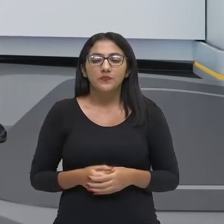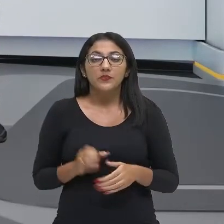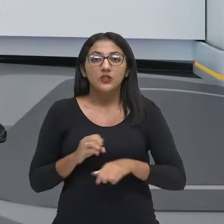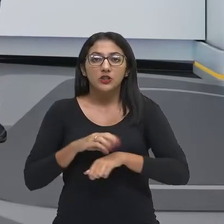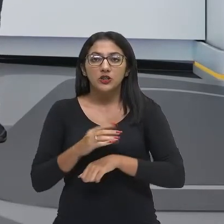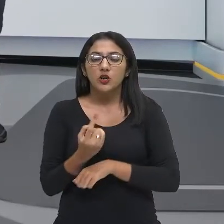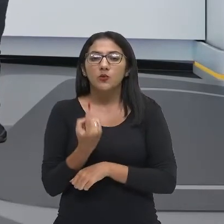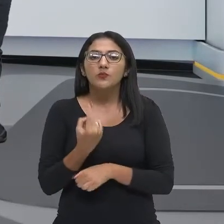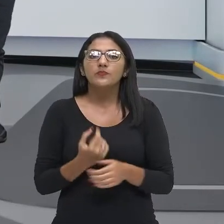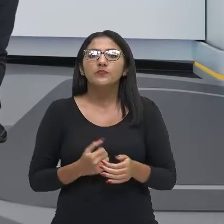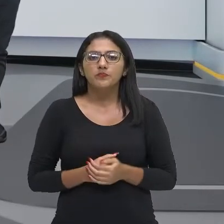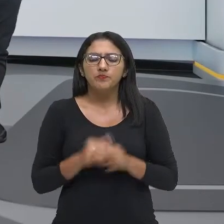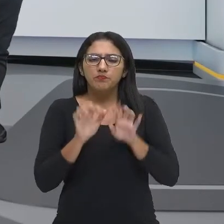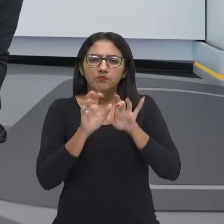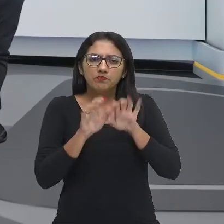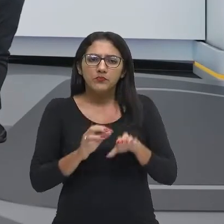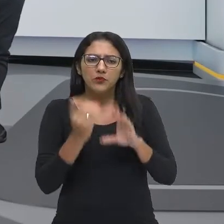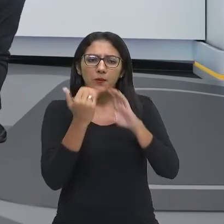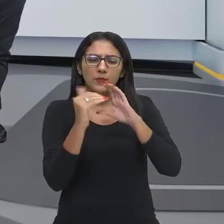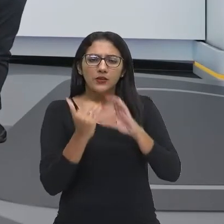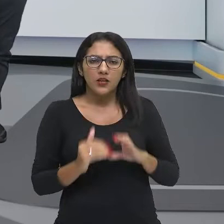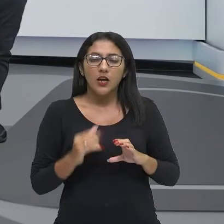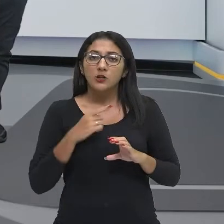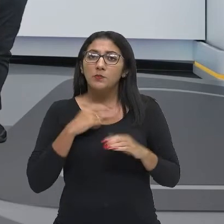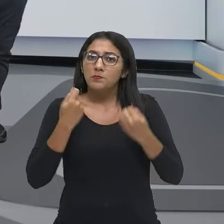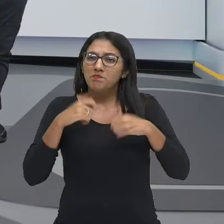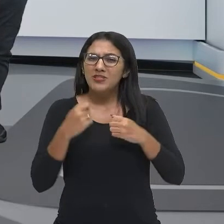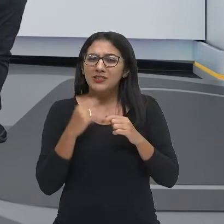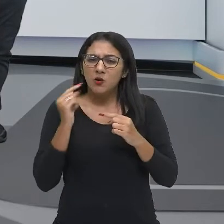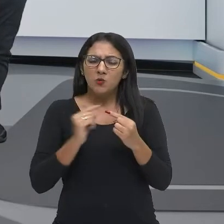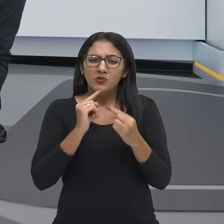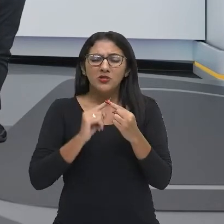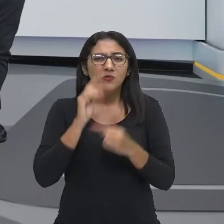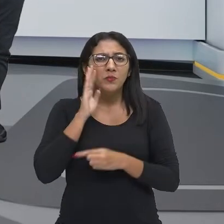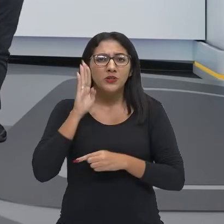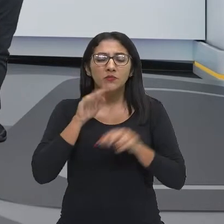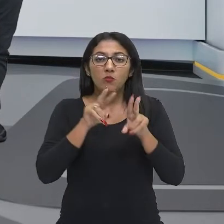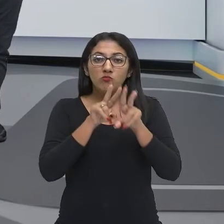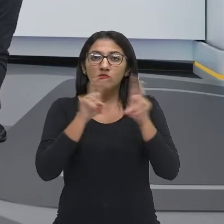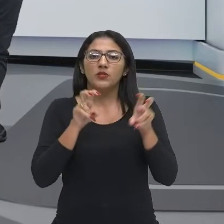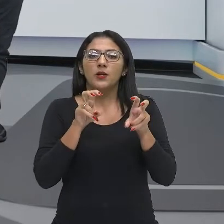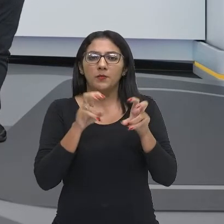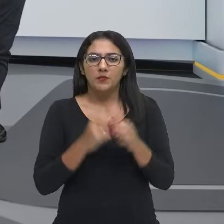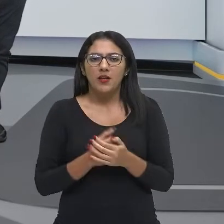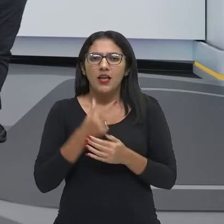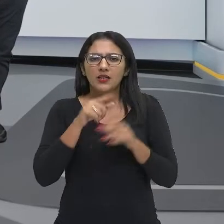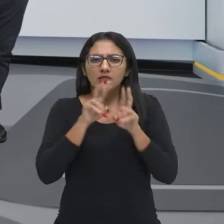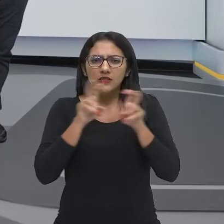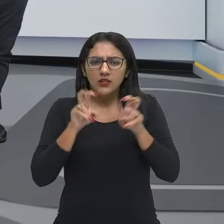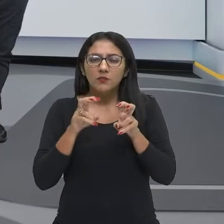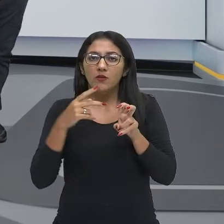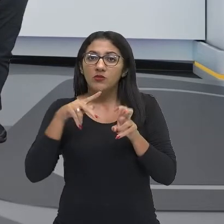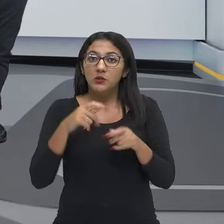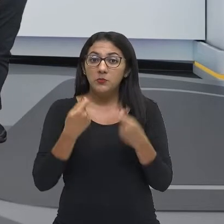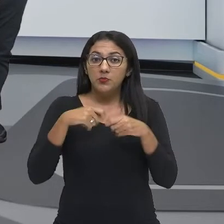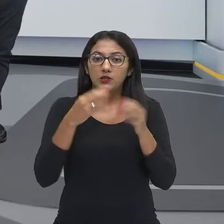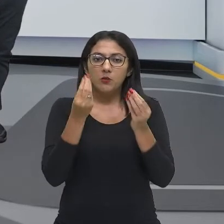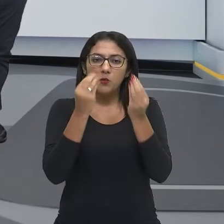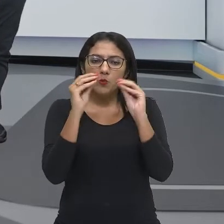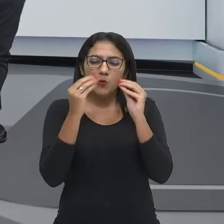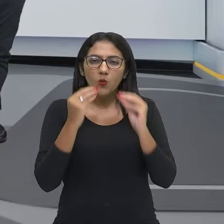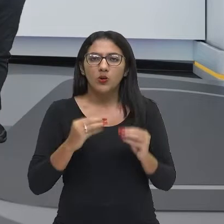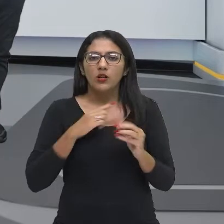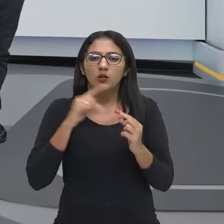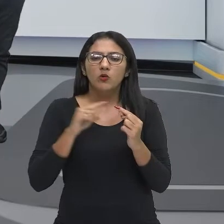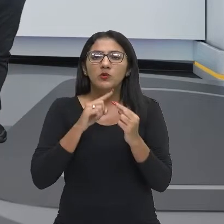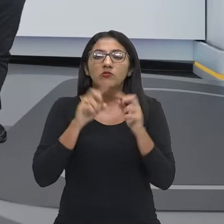Dica 1. Ao escrever uma mensagem, seja sempre objetivo no campo assunto. É o campo no qual você deve preencher do que se trata